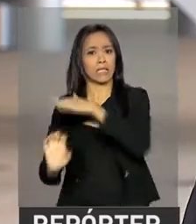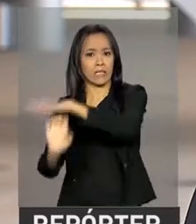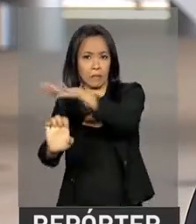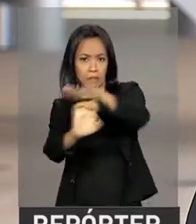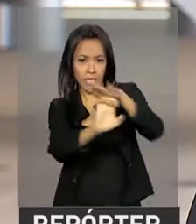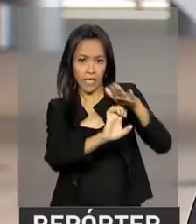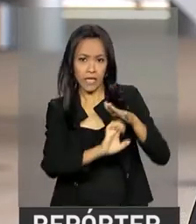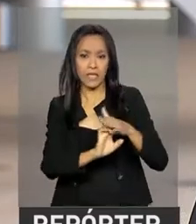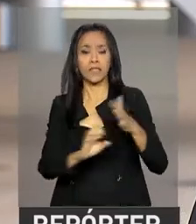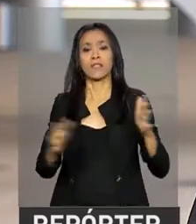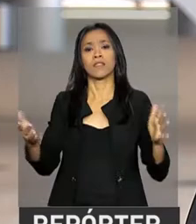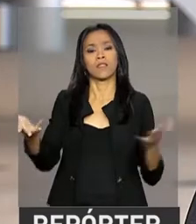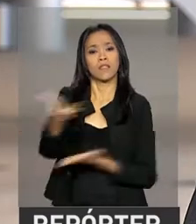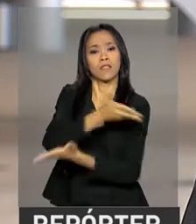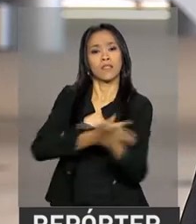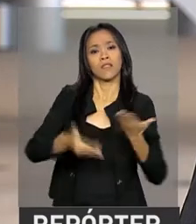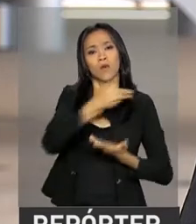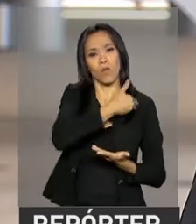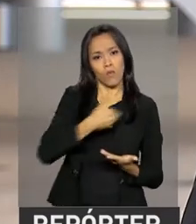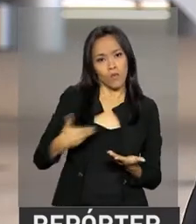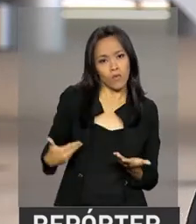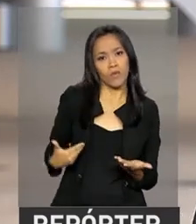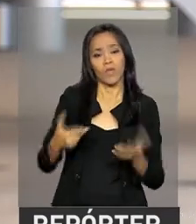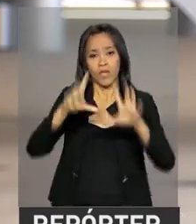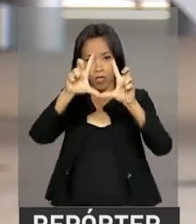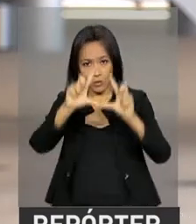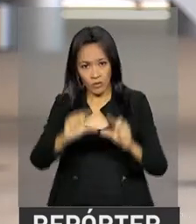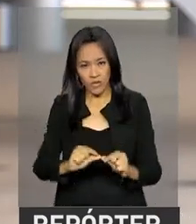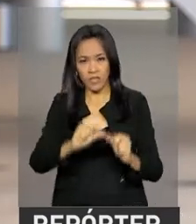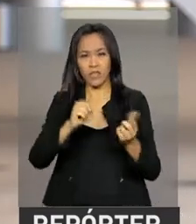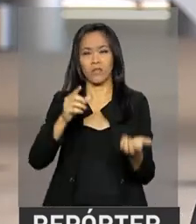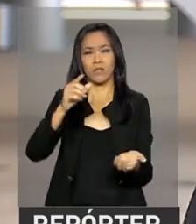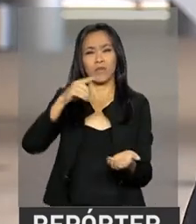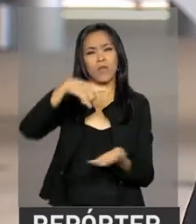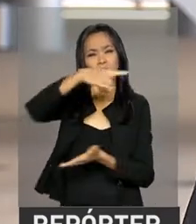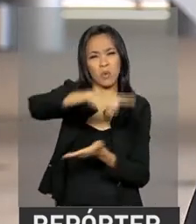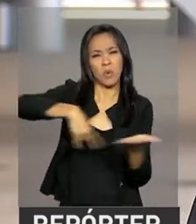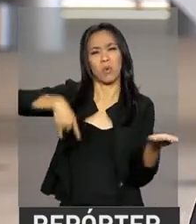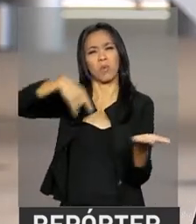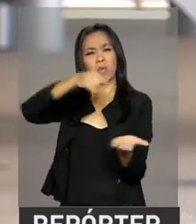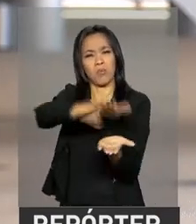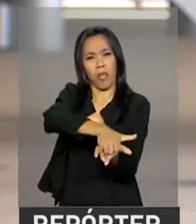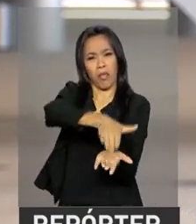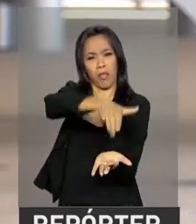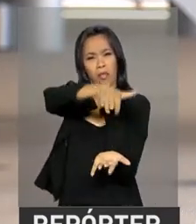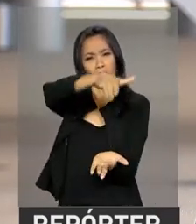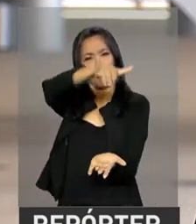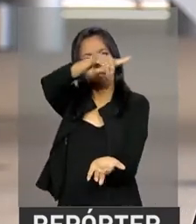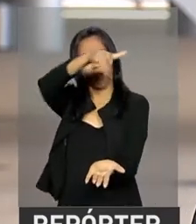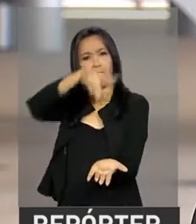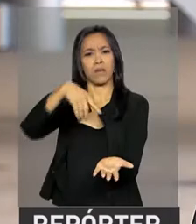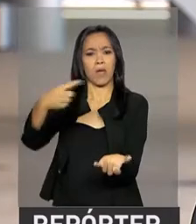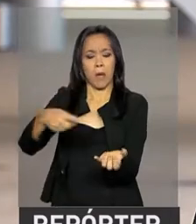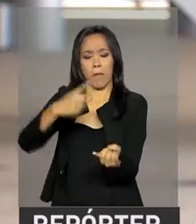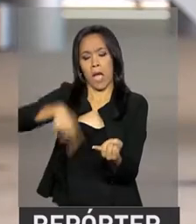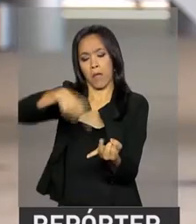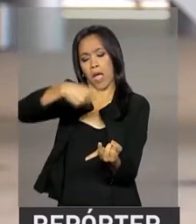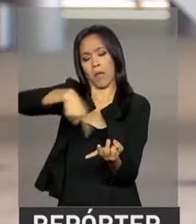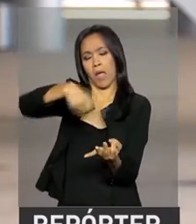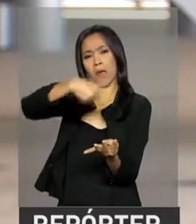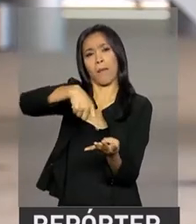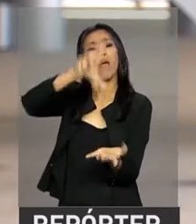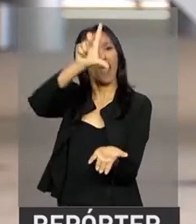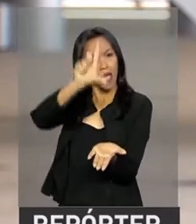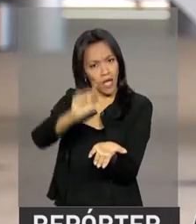com o poder público, simplificando os processos para a exportação, reduzindo aí a exigência de documentos e de